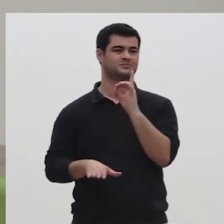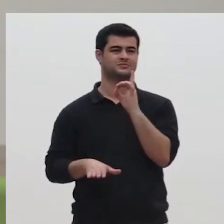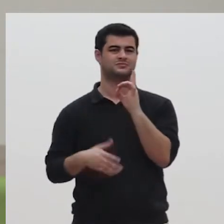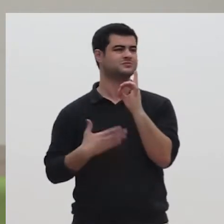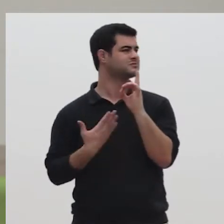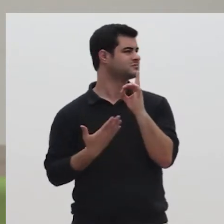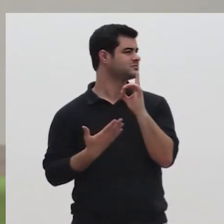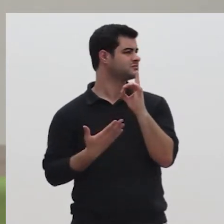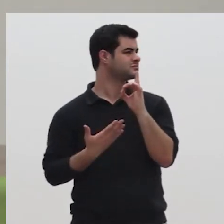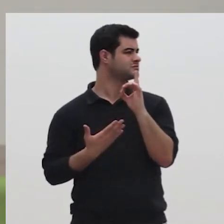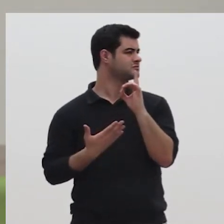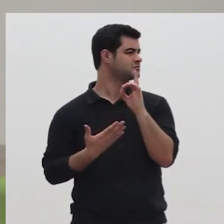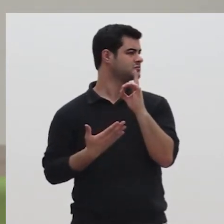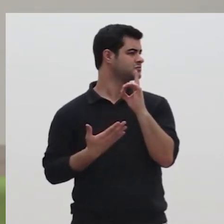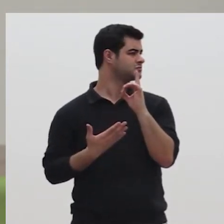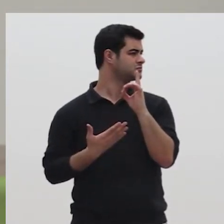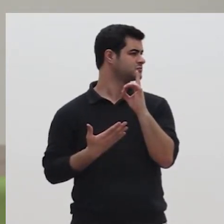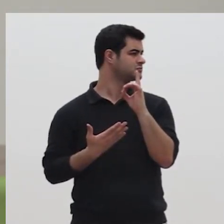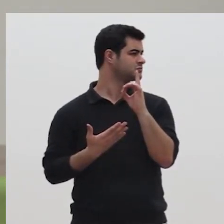B não.